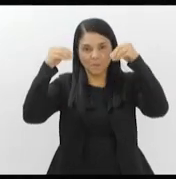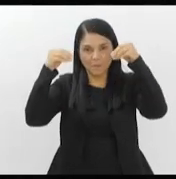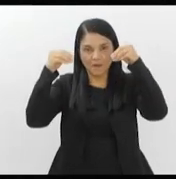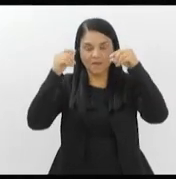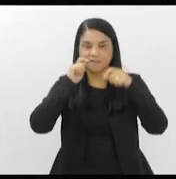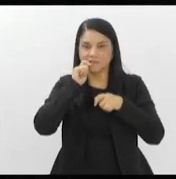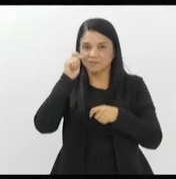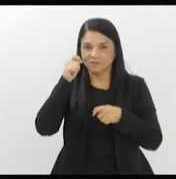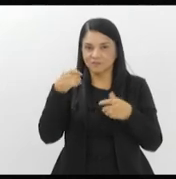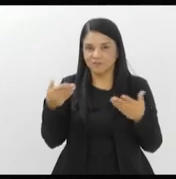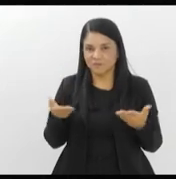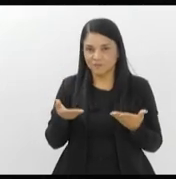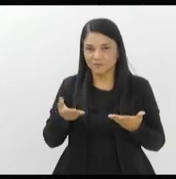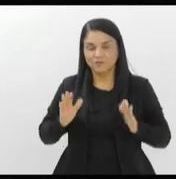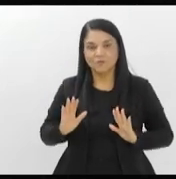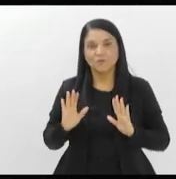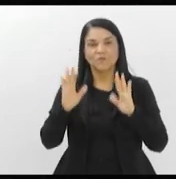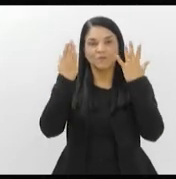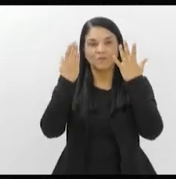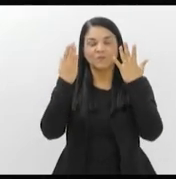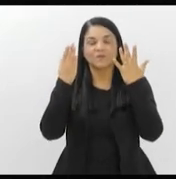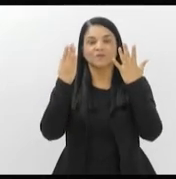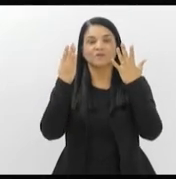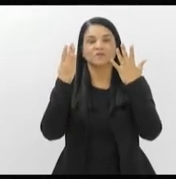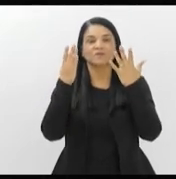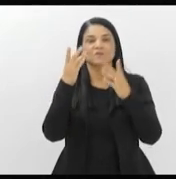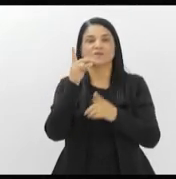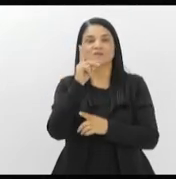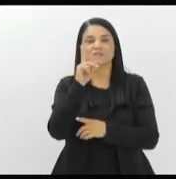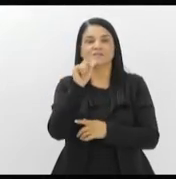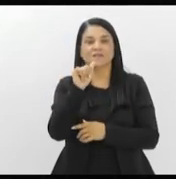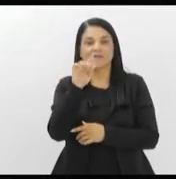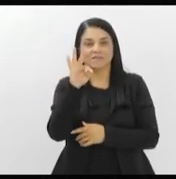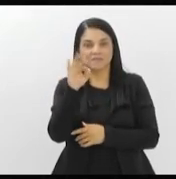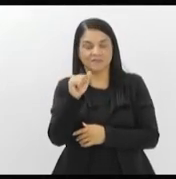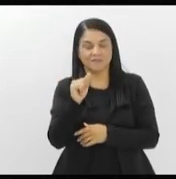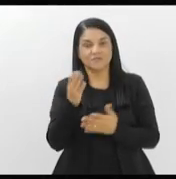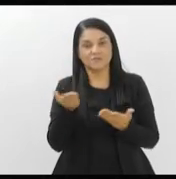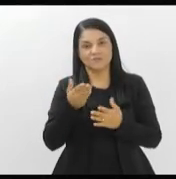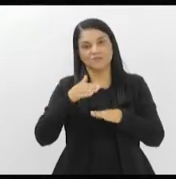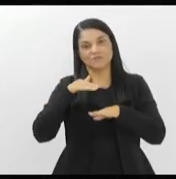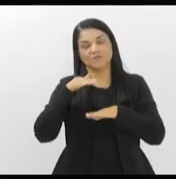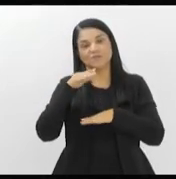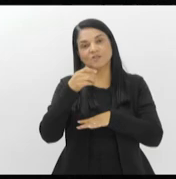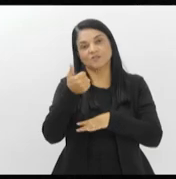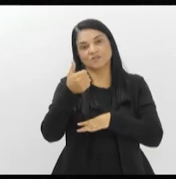Tiradentes, comemorando essas datas, às 18 horas de hoje.